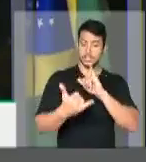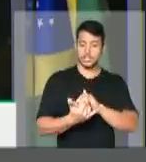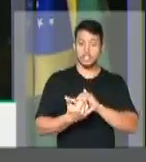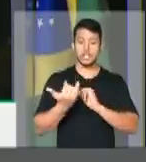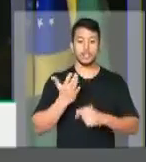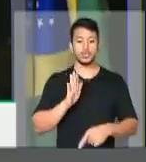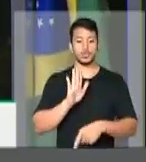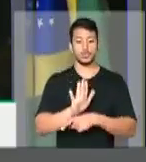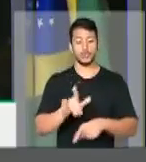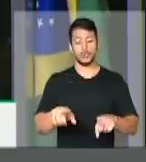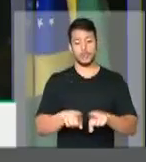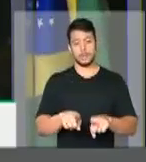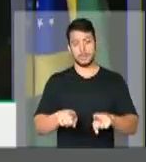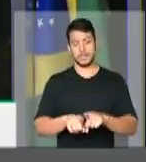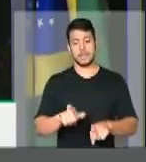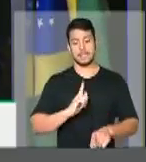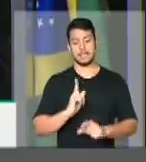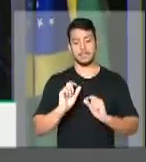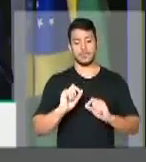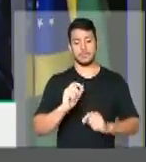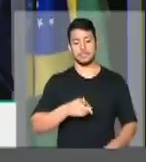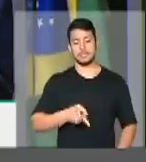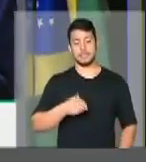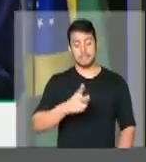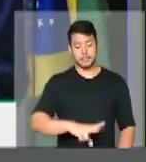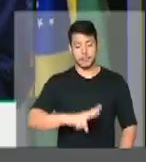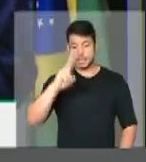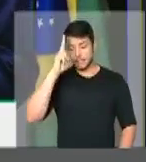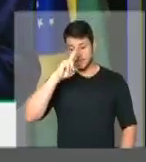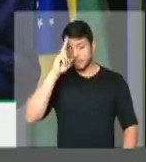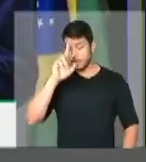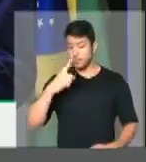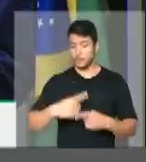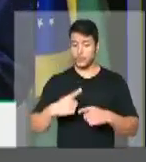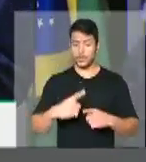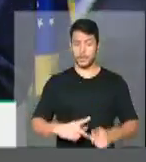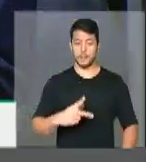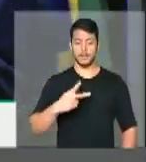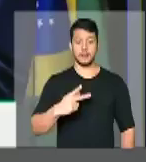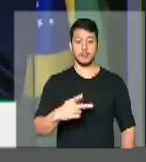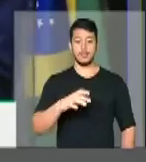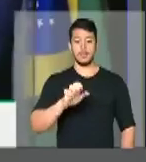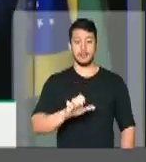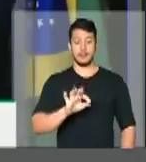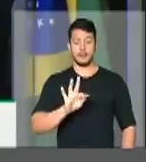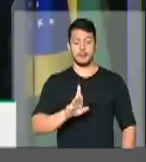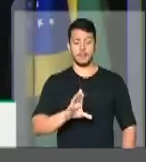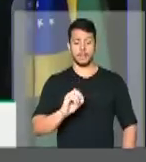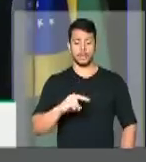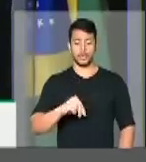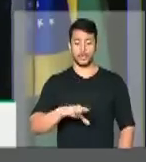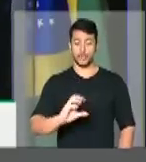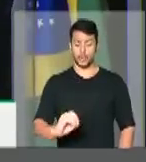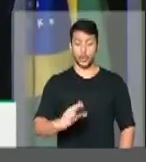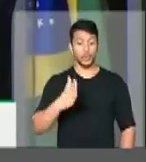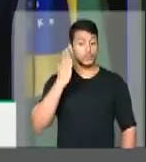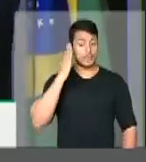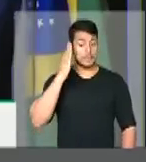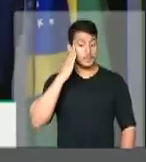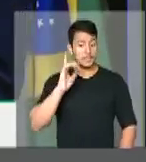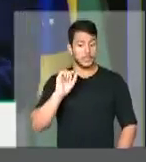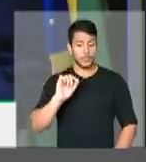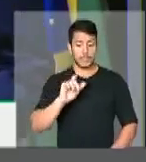das suas memórias, no volume segundo das suas memórias, que Petrópolis sabia que a anistia, que naquele momento estava